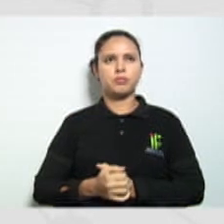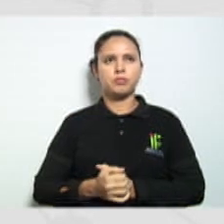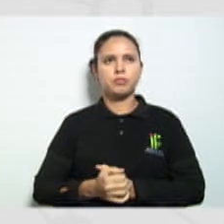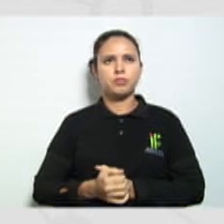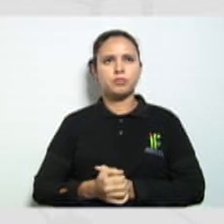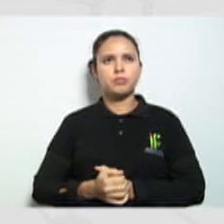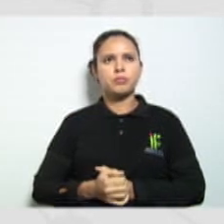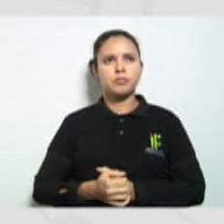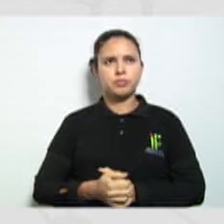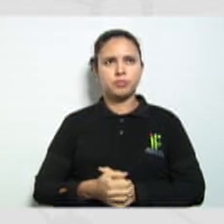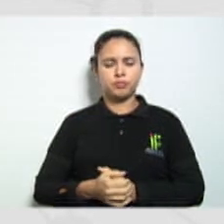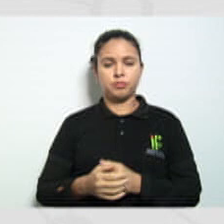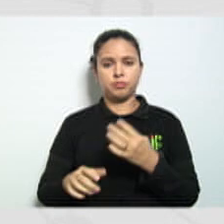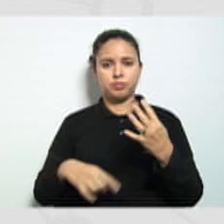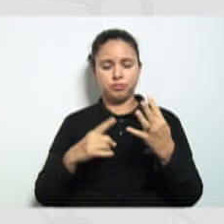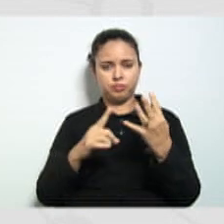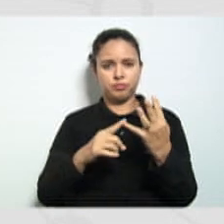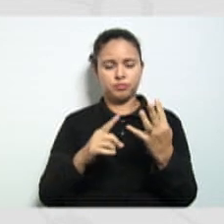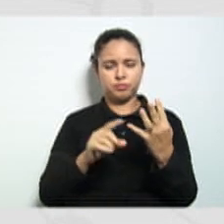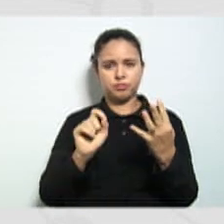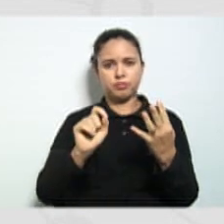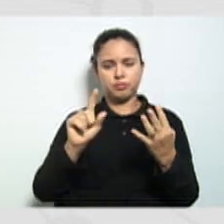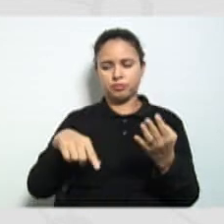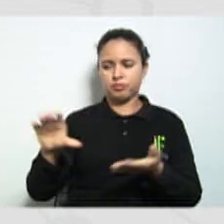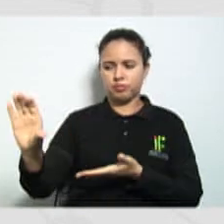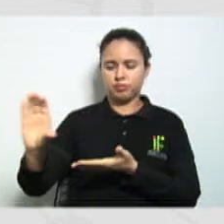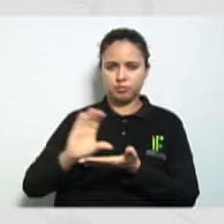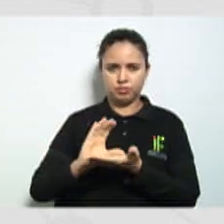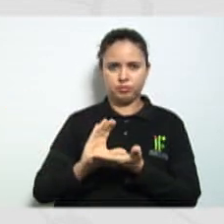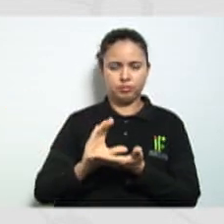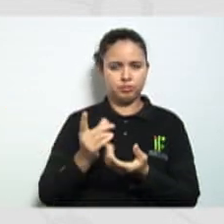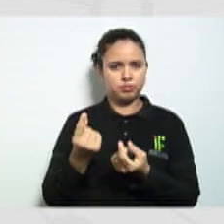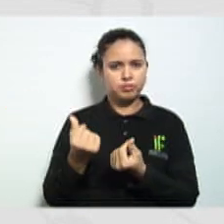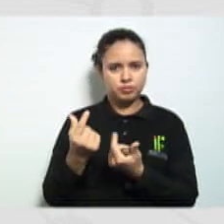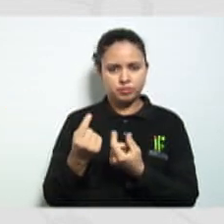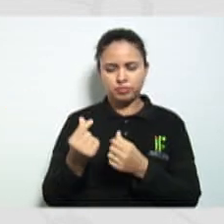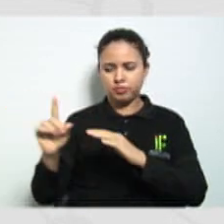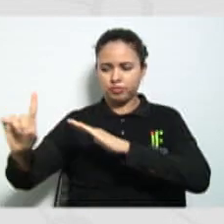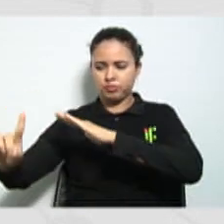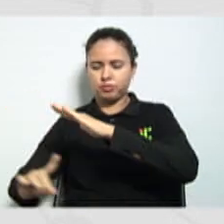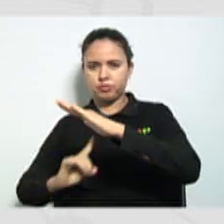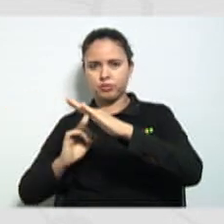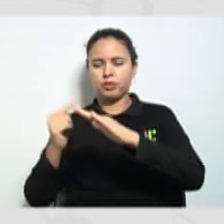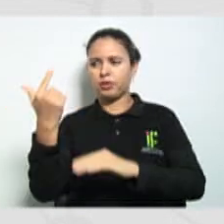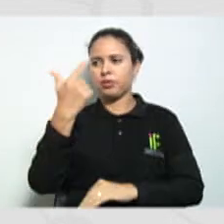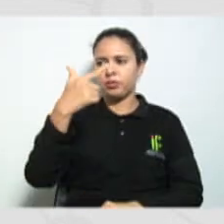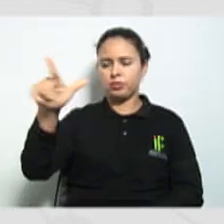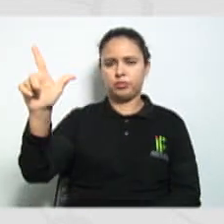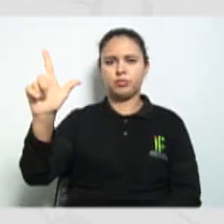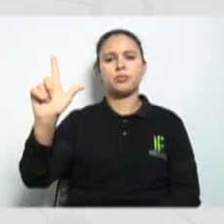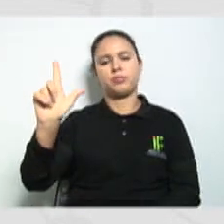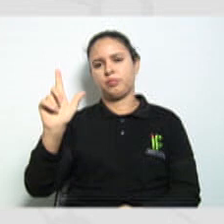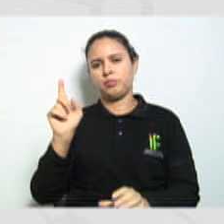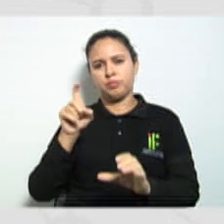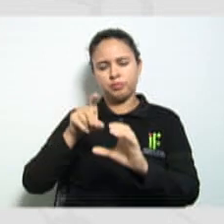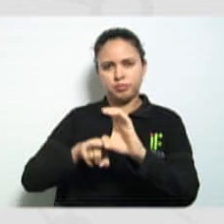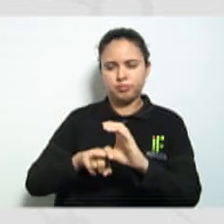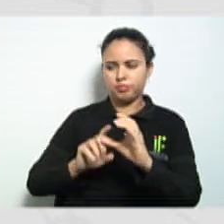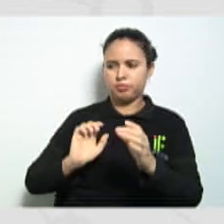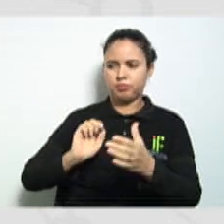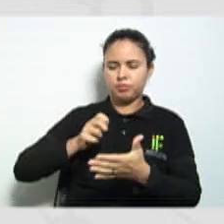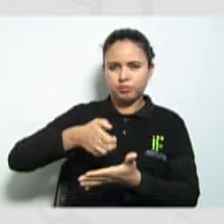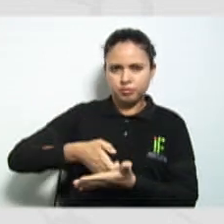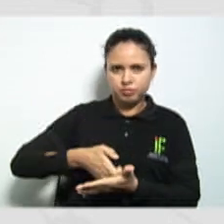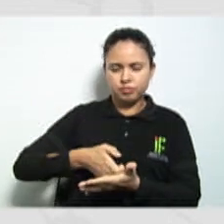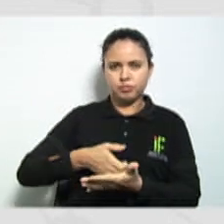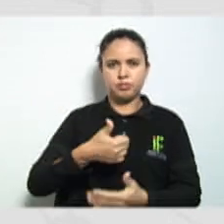Continuando. Quarta fórmula. Recebimento de valores de clientes e de outras contas a receber no valor de 10 mil cada,